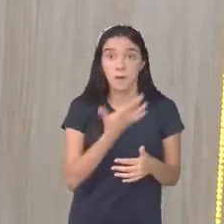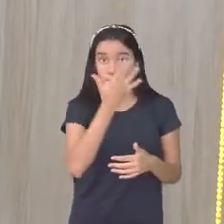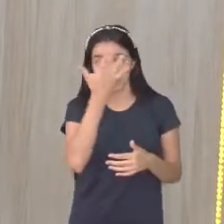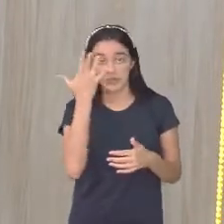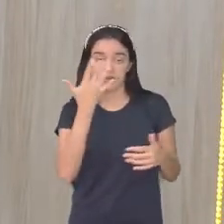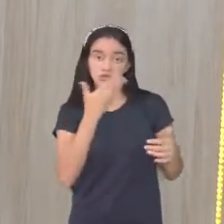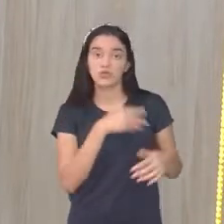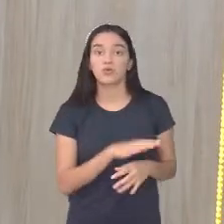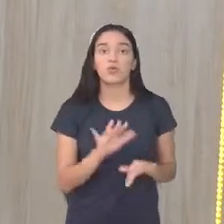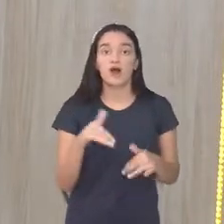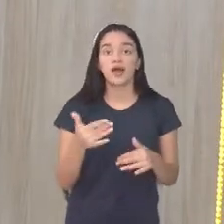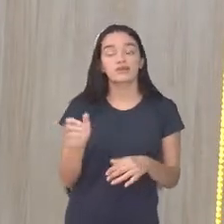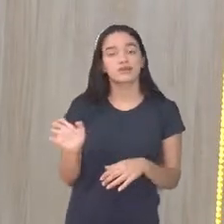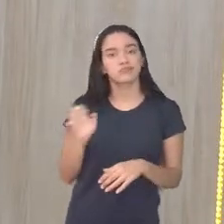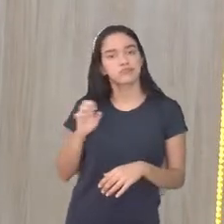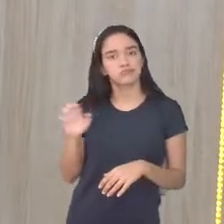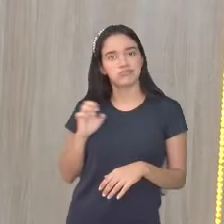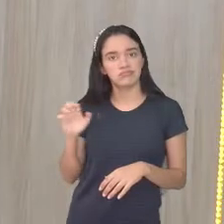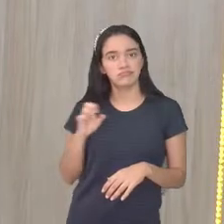né? Incríveis e que